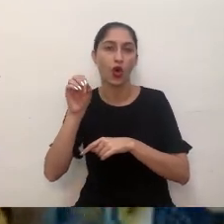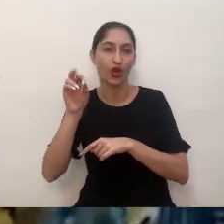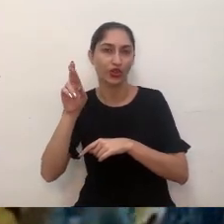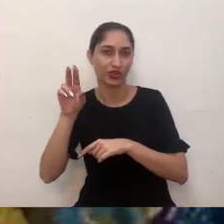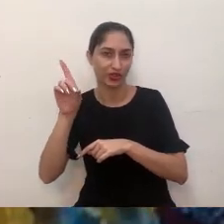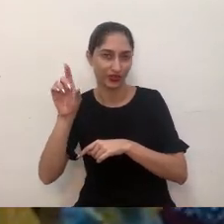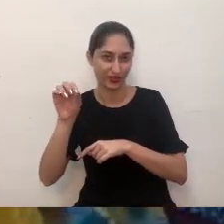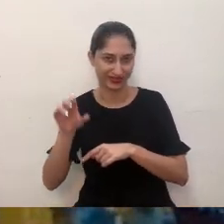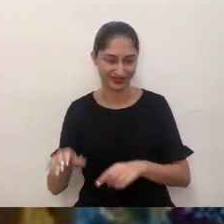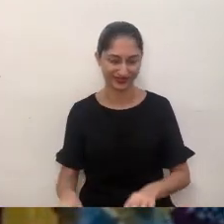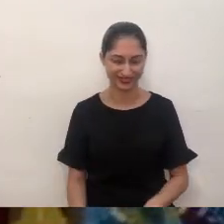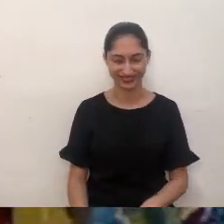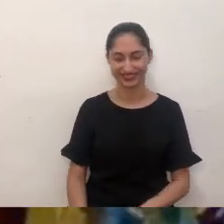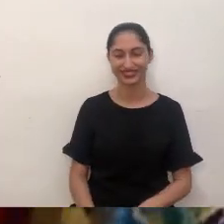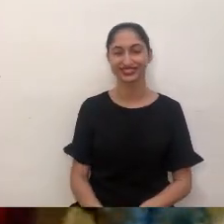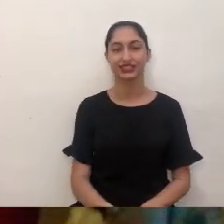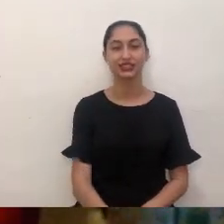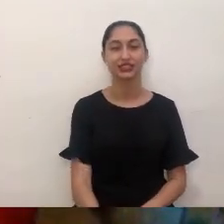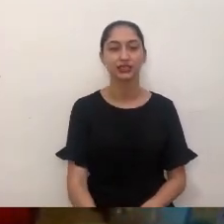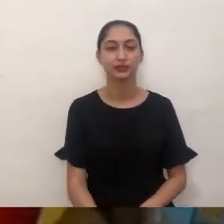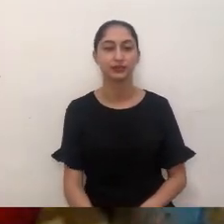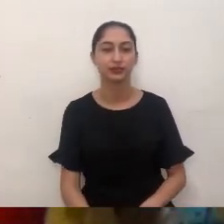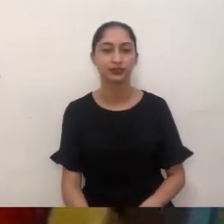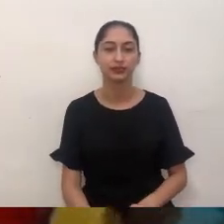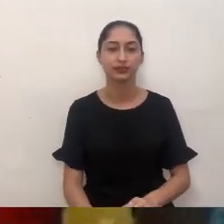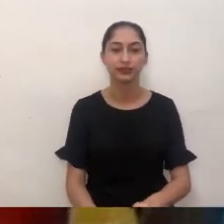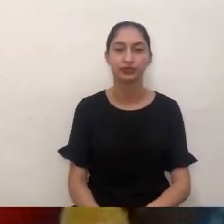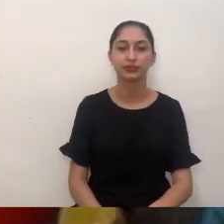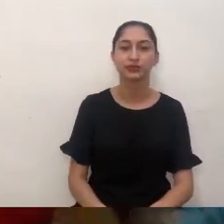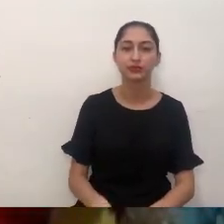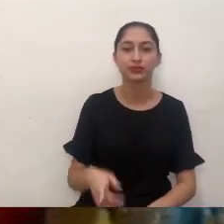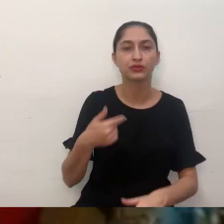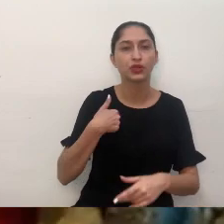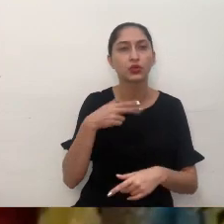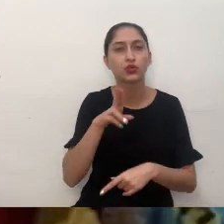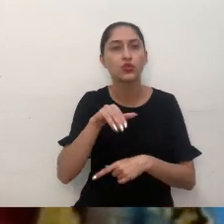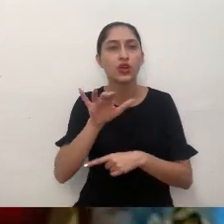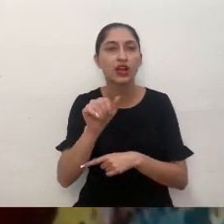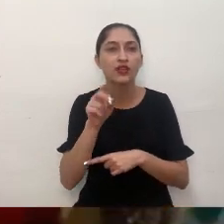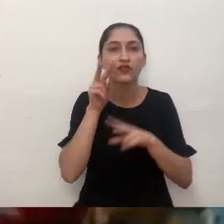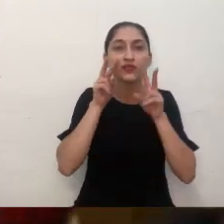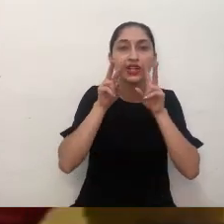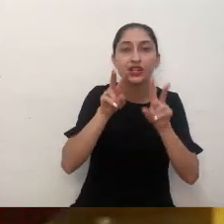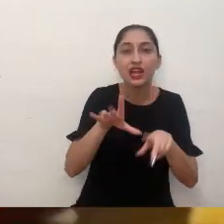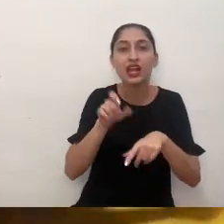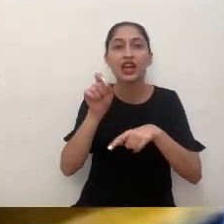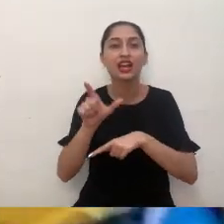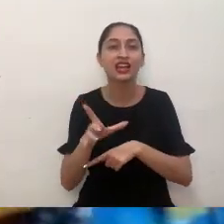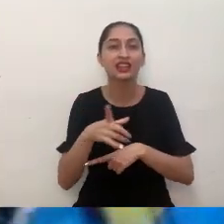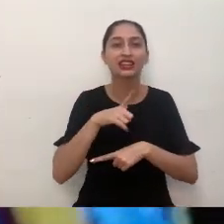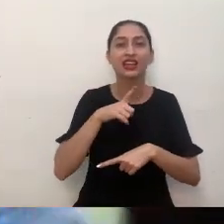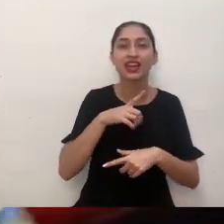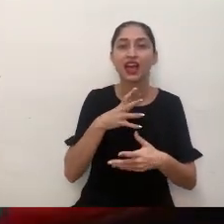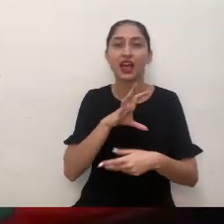morena, eu também quero rodar. Nunca vi quem tem amor de triste sem não